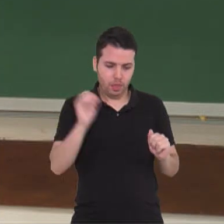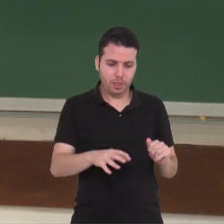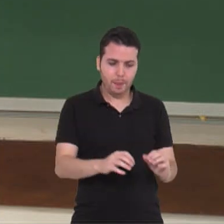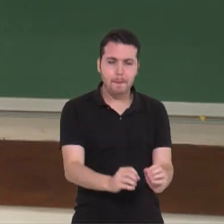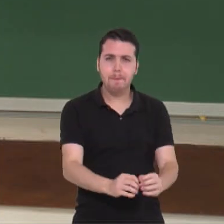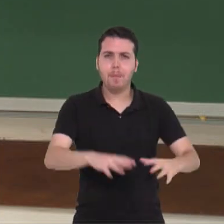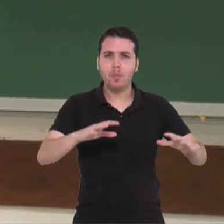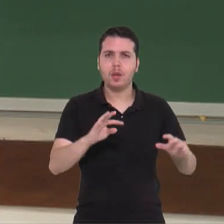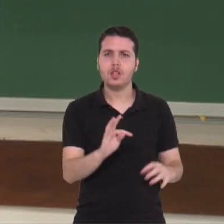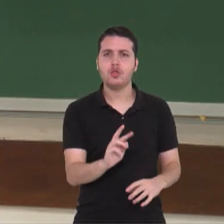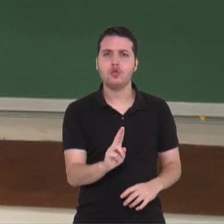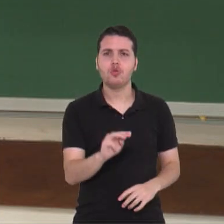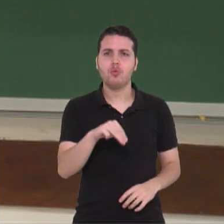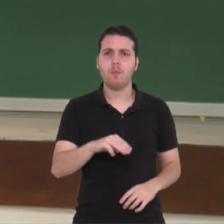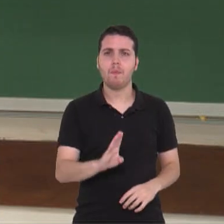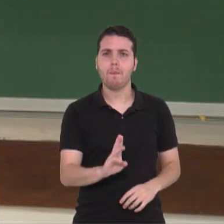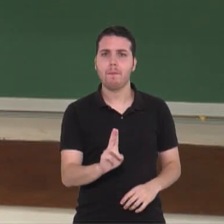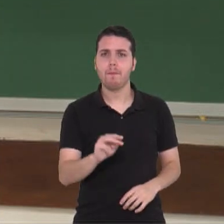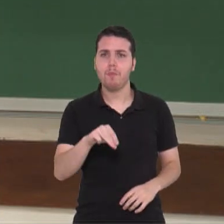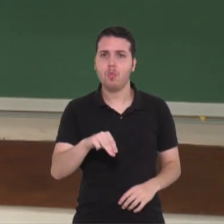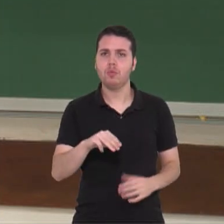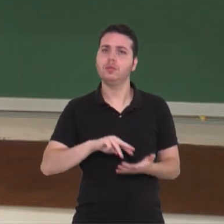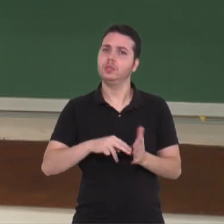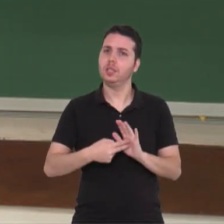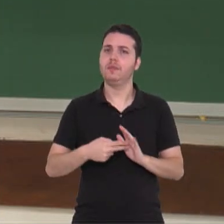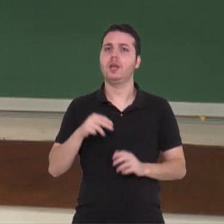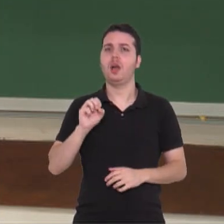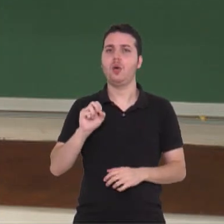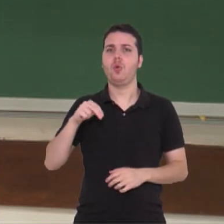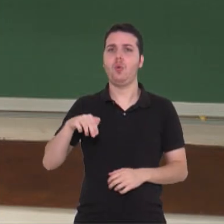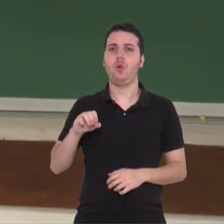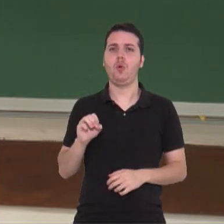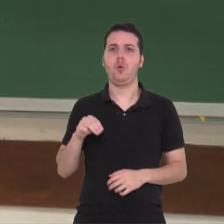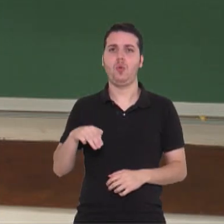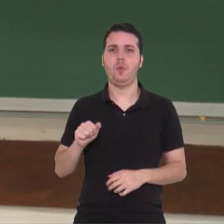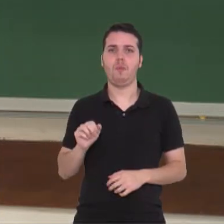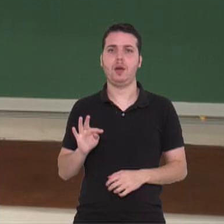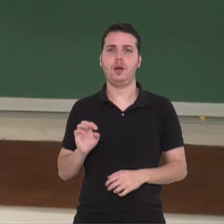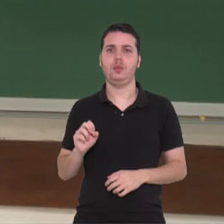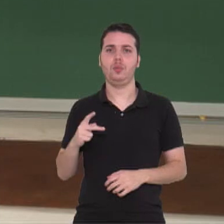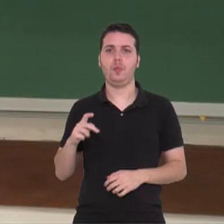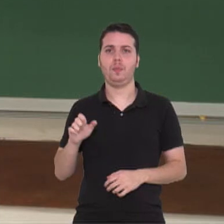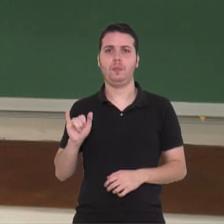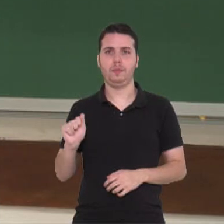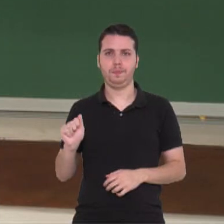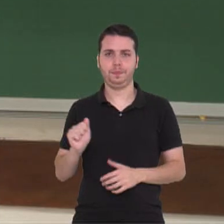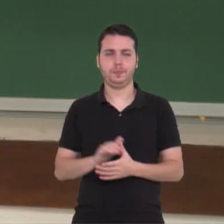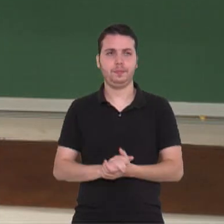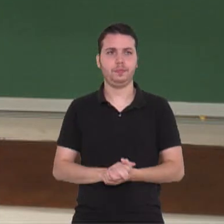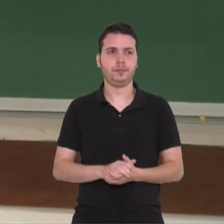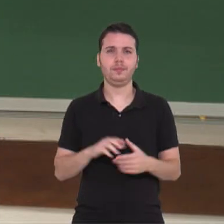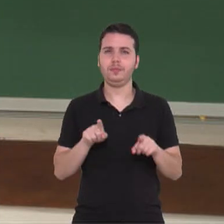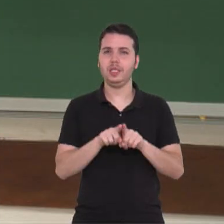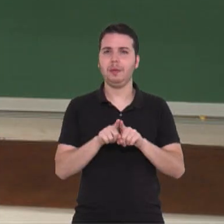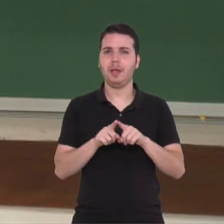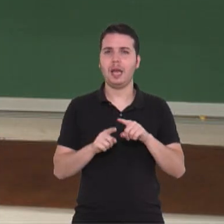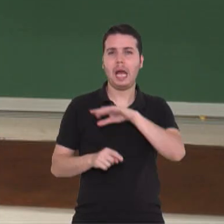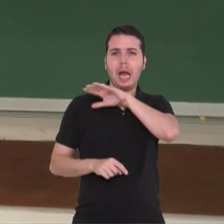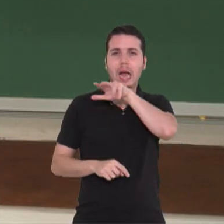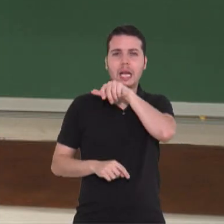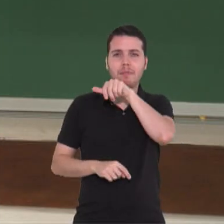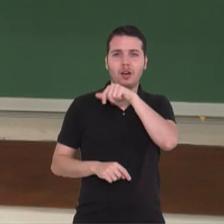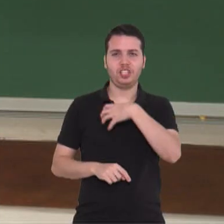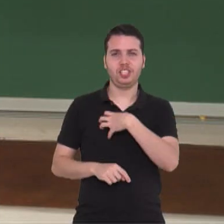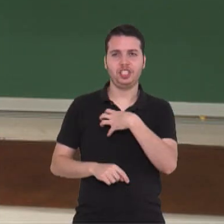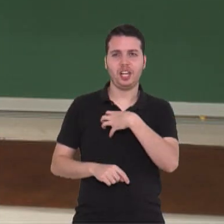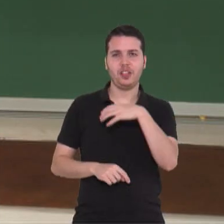Então, esses ruídos, esses sons, a gente chama de onomatopeia. Também o som de animal. Quando o animal